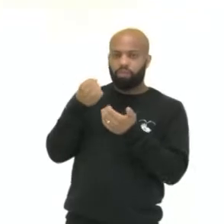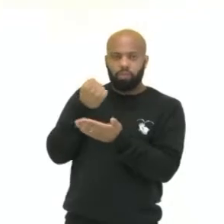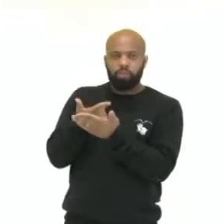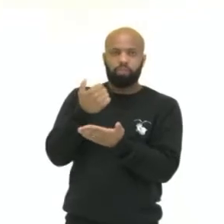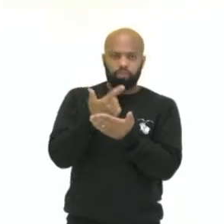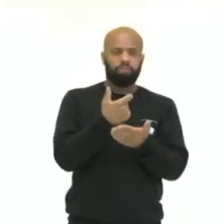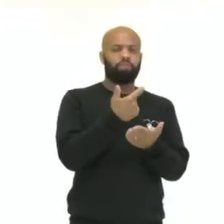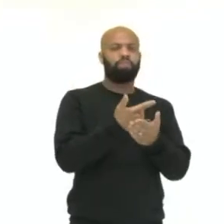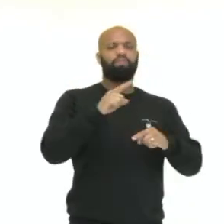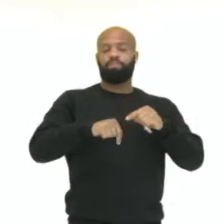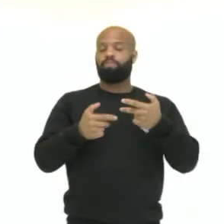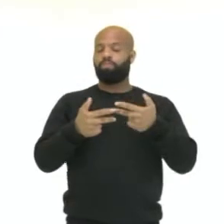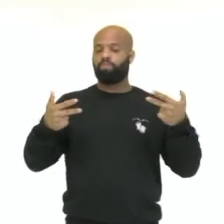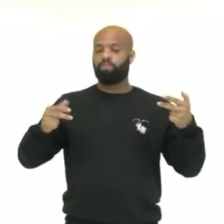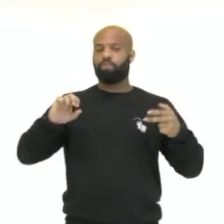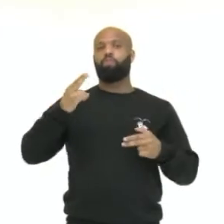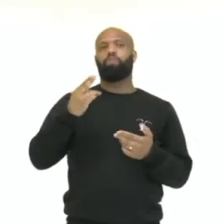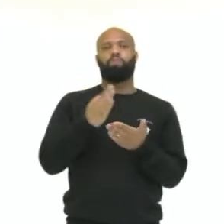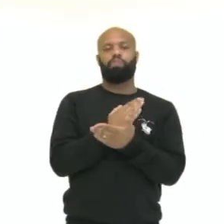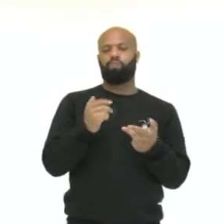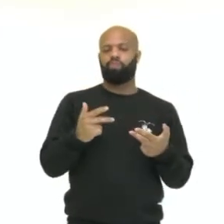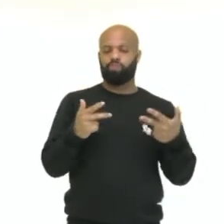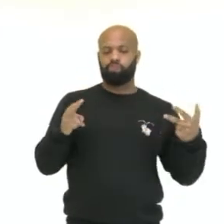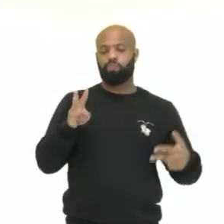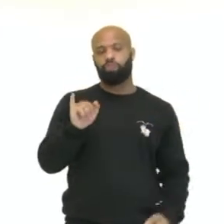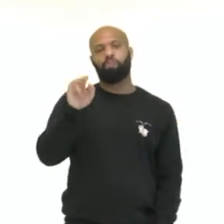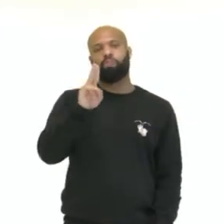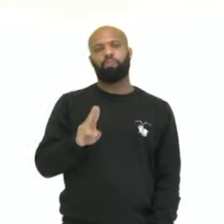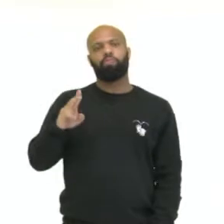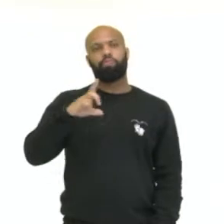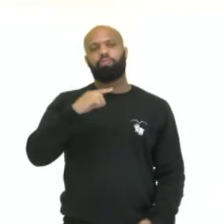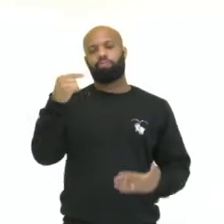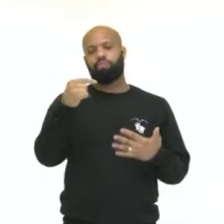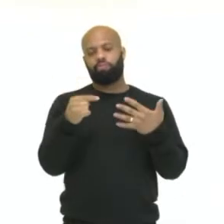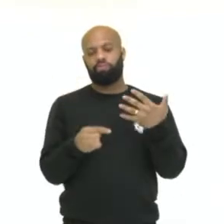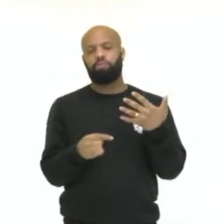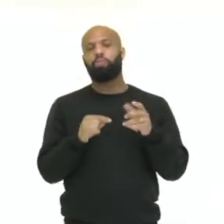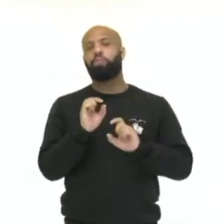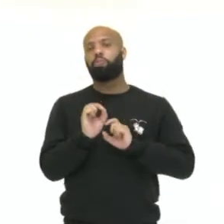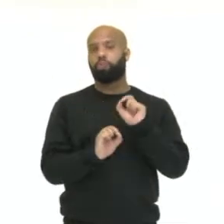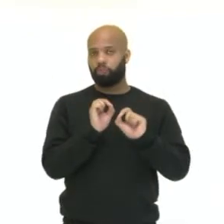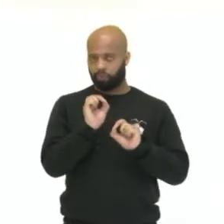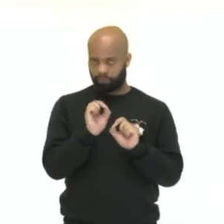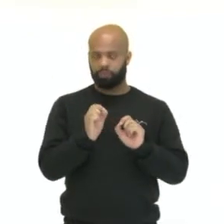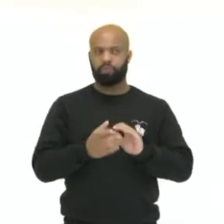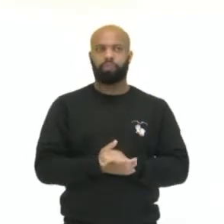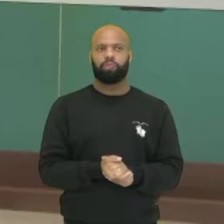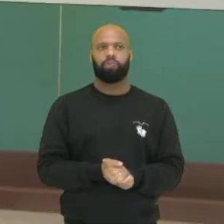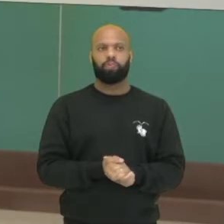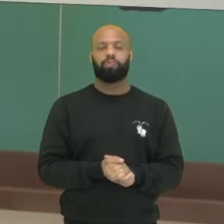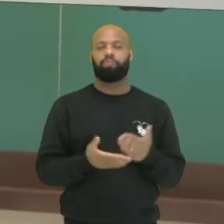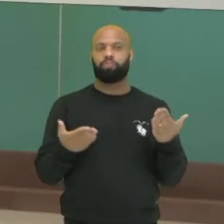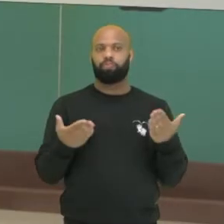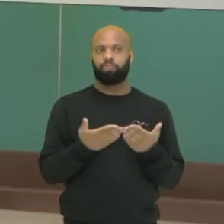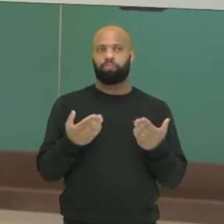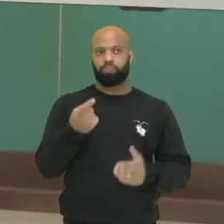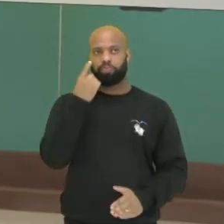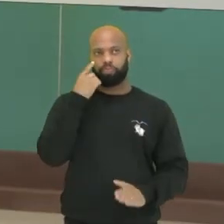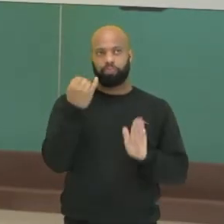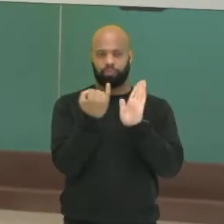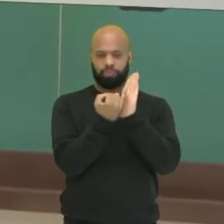qualquer produto ou serviço e utilizando-se, dentre outros, dos seguintes aspectos. Vamos ver lá os